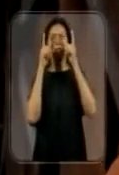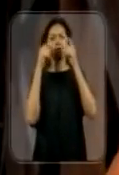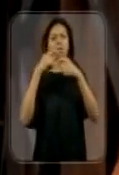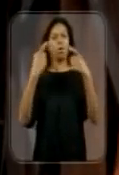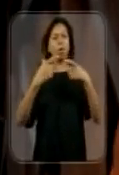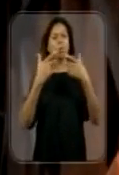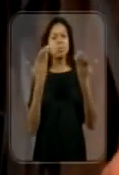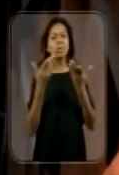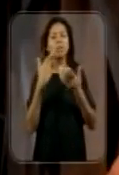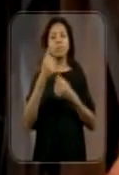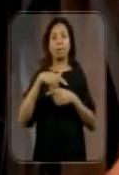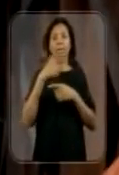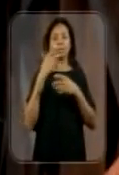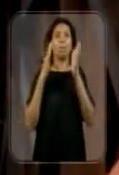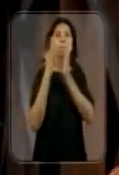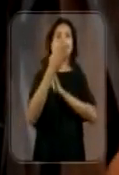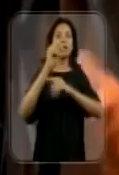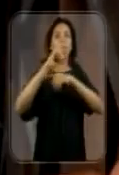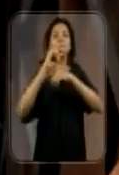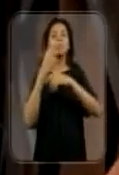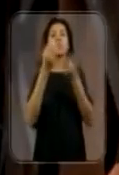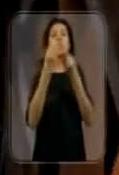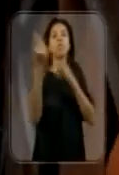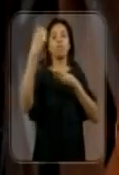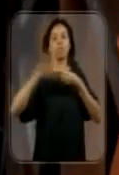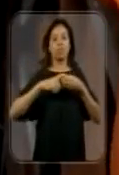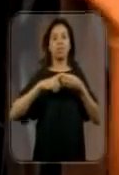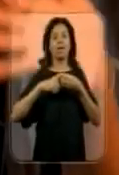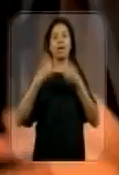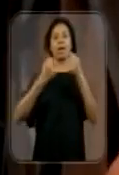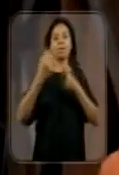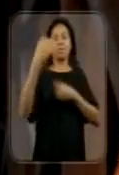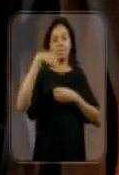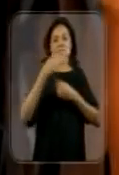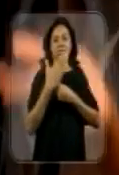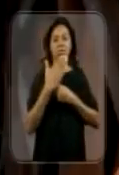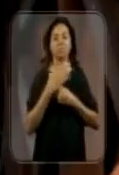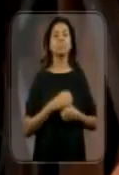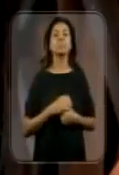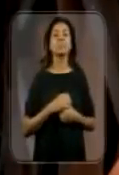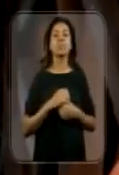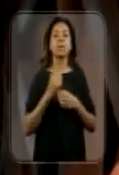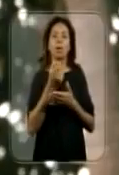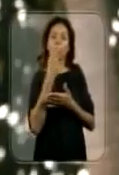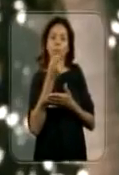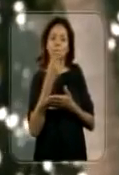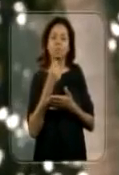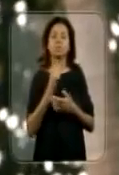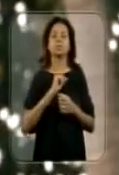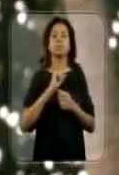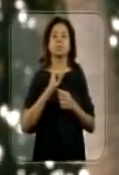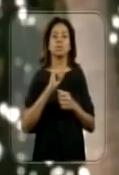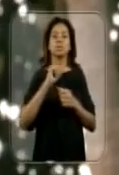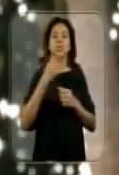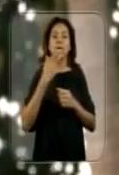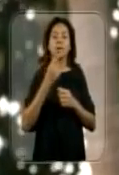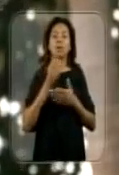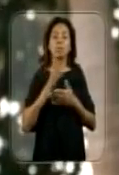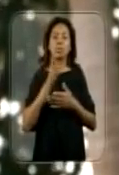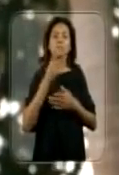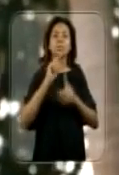vi, acordei, eu perguntei, ô moço, onde eu tô? Tô na garagem. Eu falei, meu Deus, como é que eu vou fazer para voltar? Aí os caras me deu uma carona. Eu troquei o medicamento